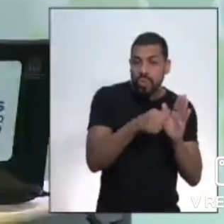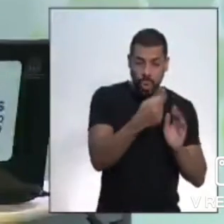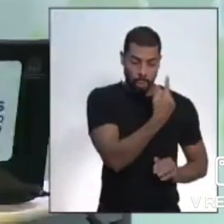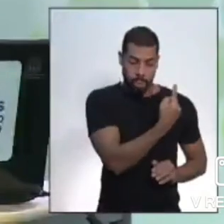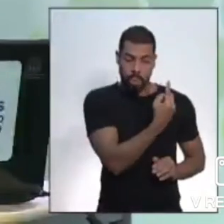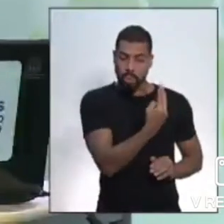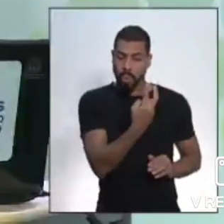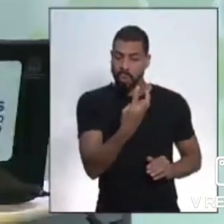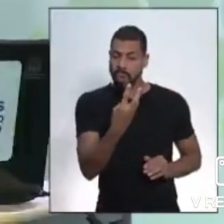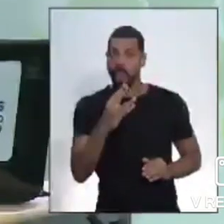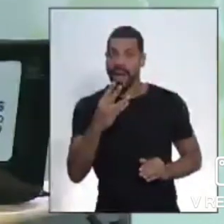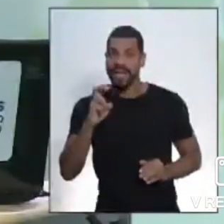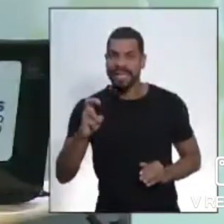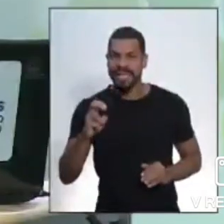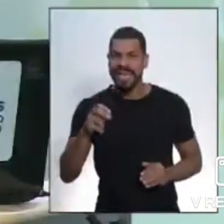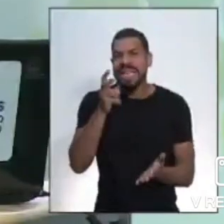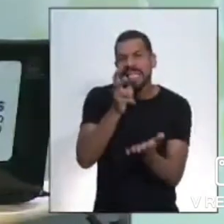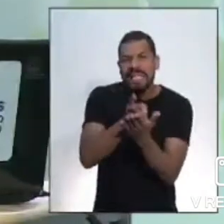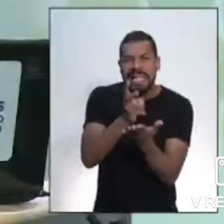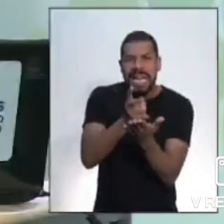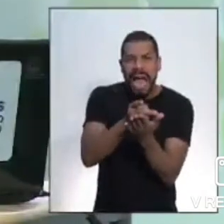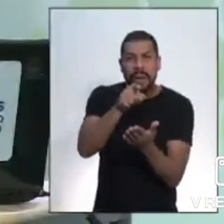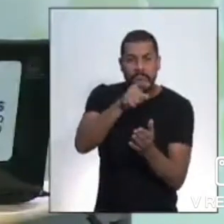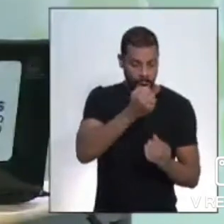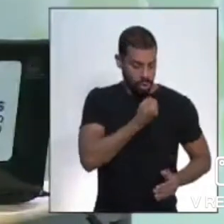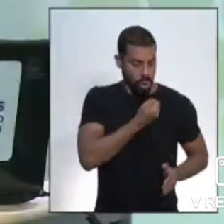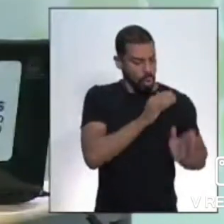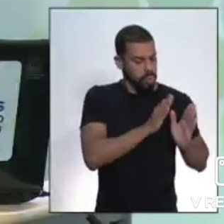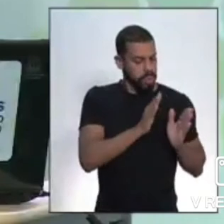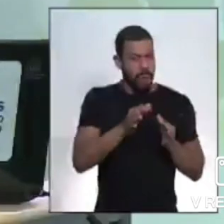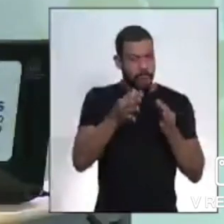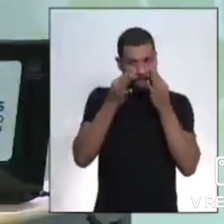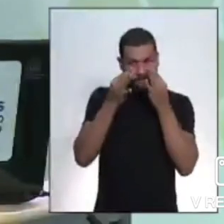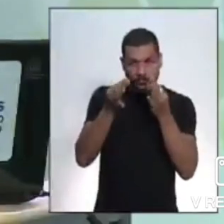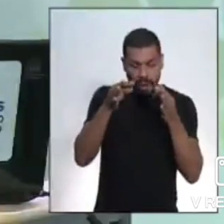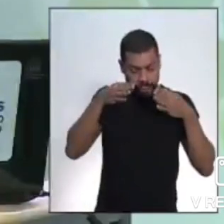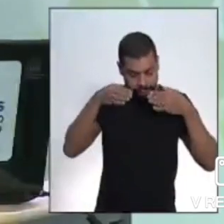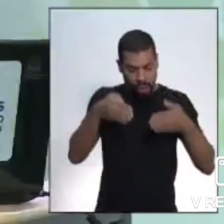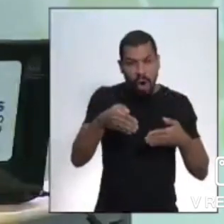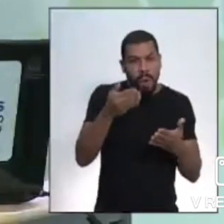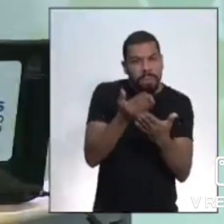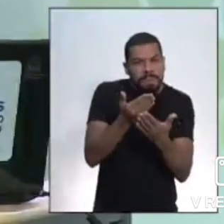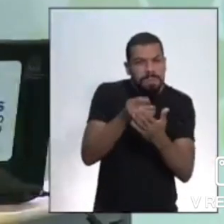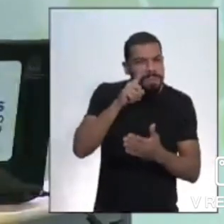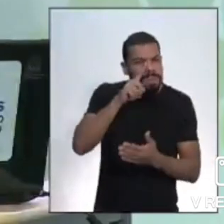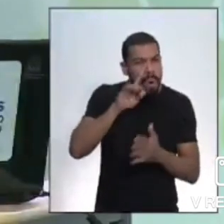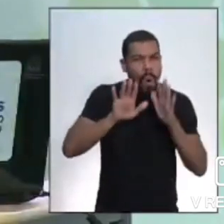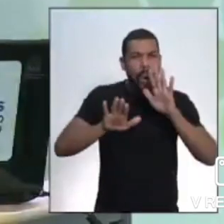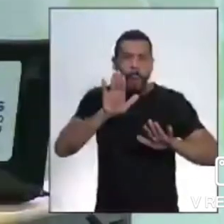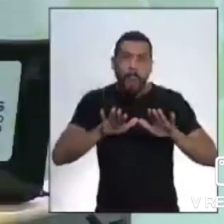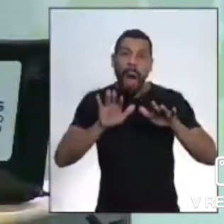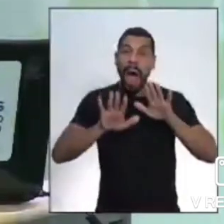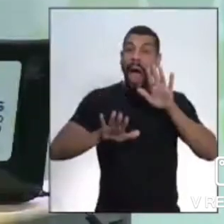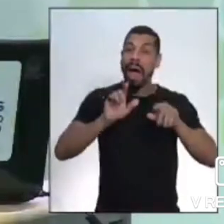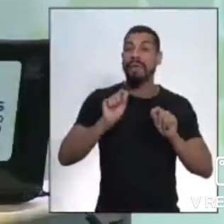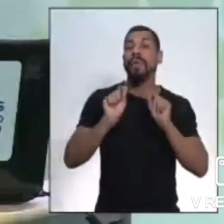termos. Então, sempre que vocês tiverem essa sequência, preste atenção nisso. Tome cuidado com algumas coisas